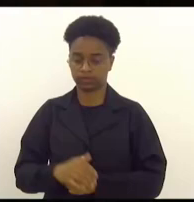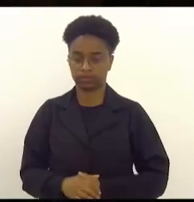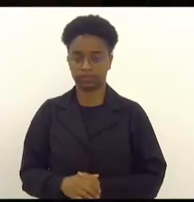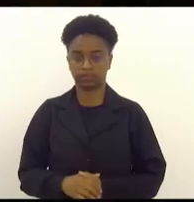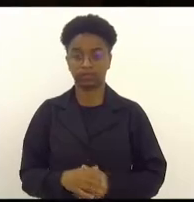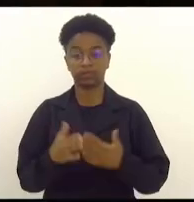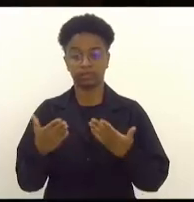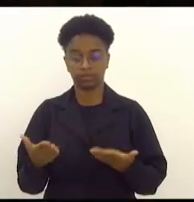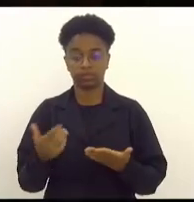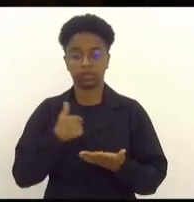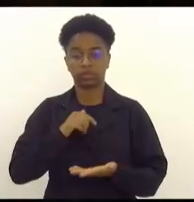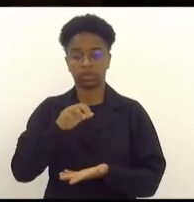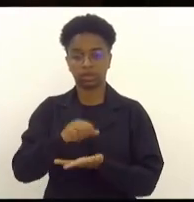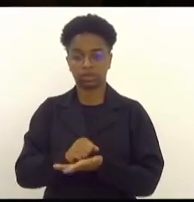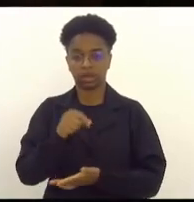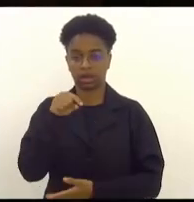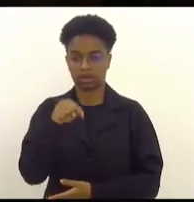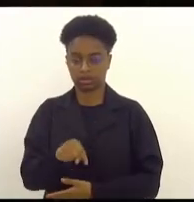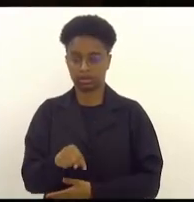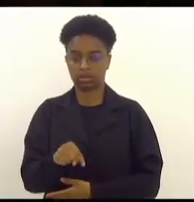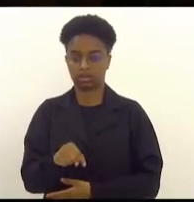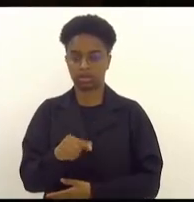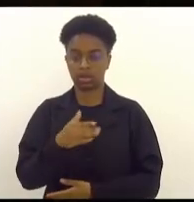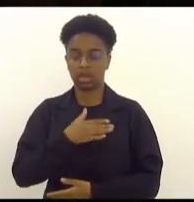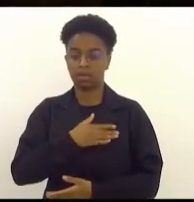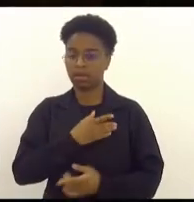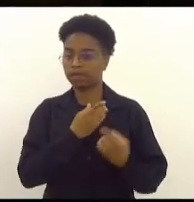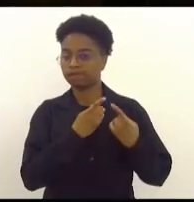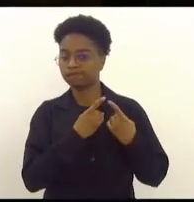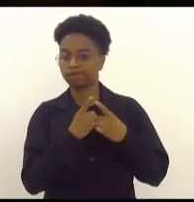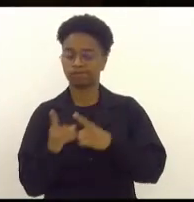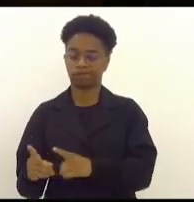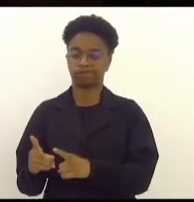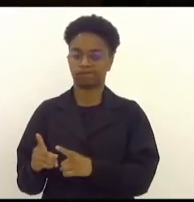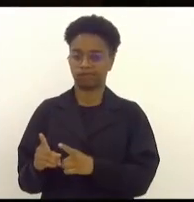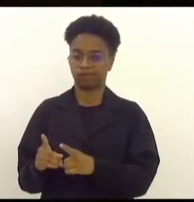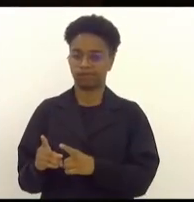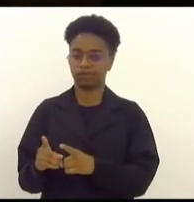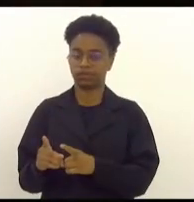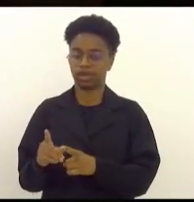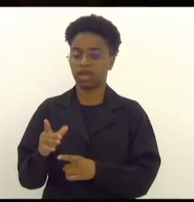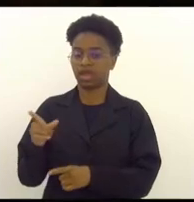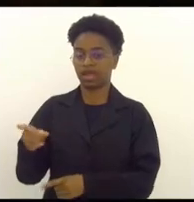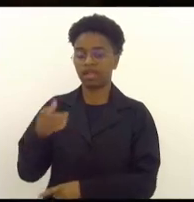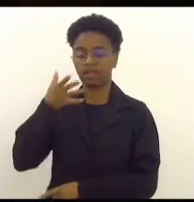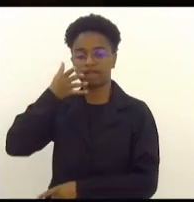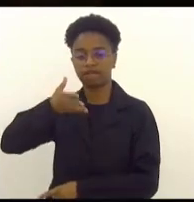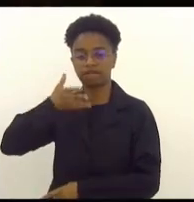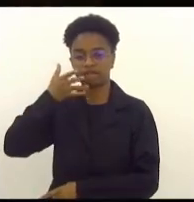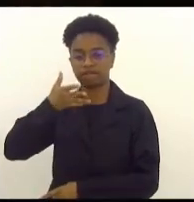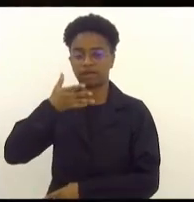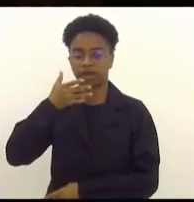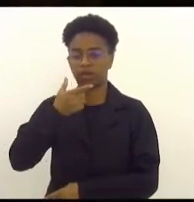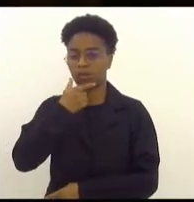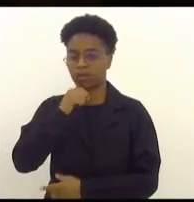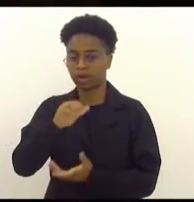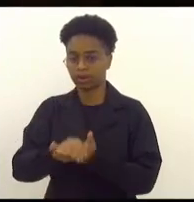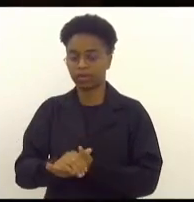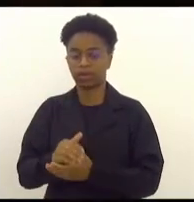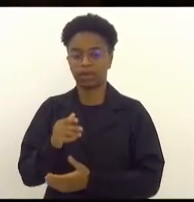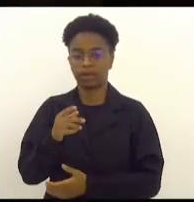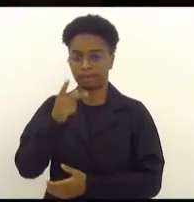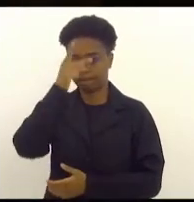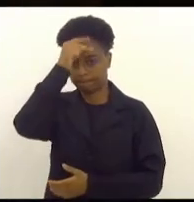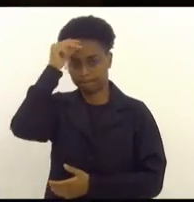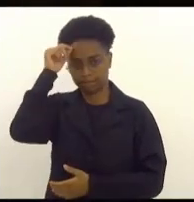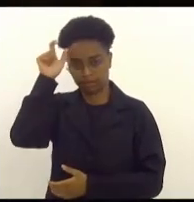fica aqui o meu repúdio as falas do marido da prefeita magdala de Cabo Frio